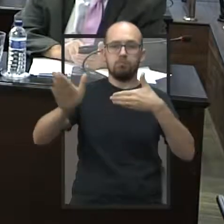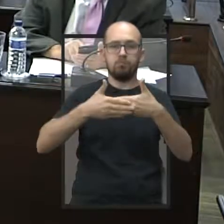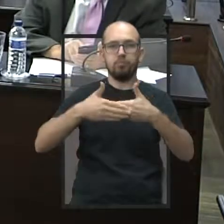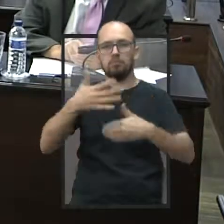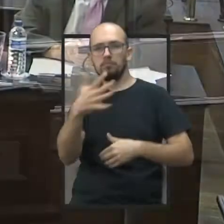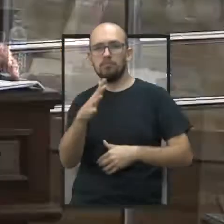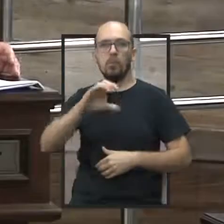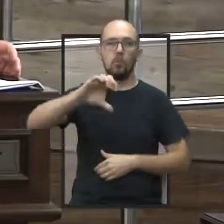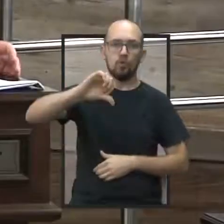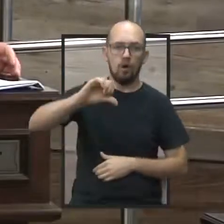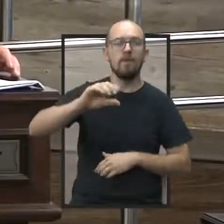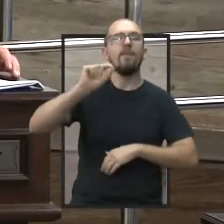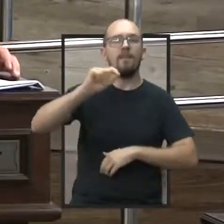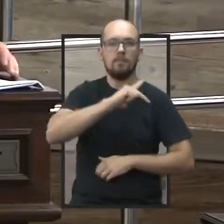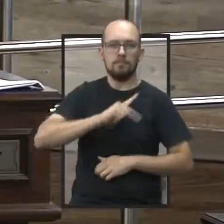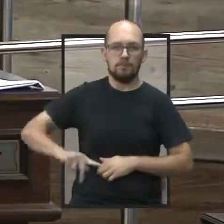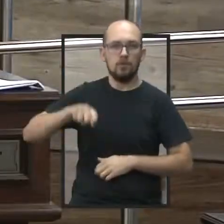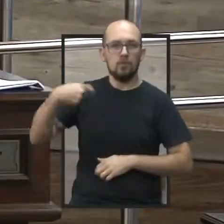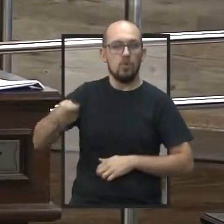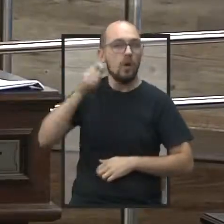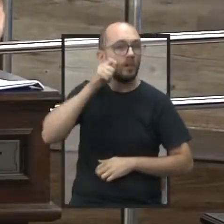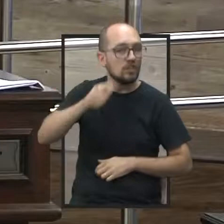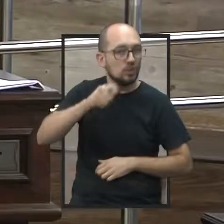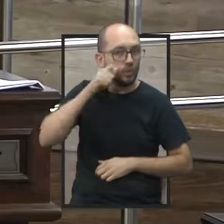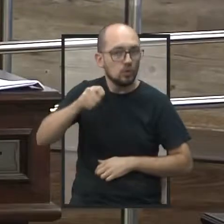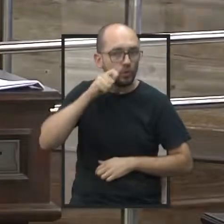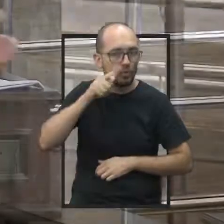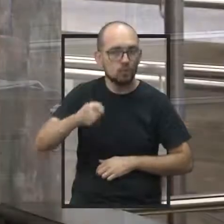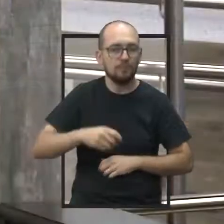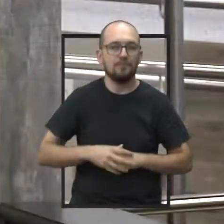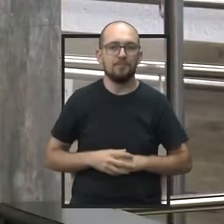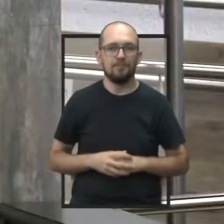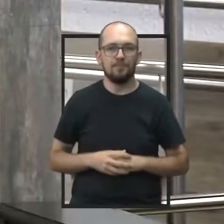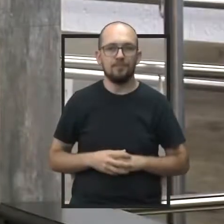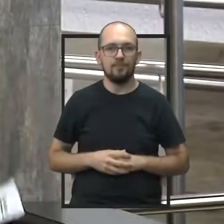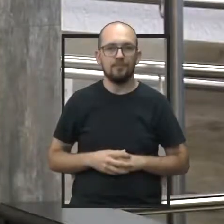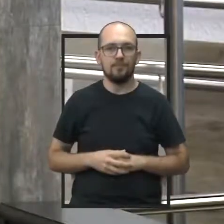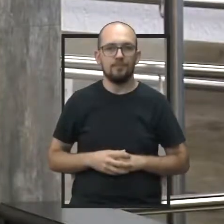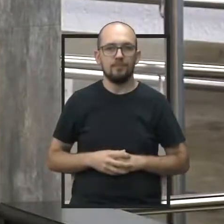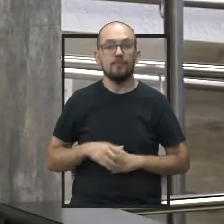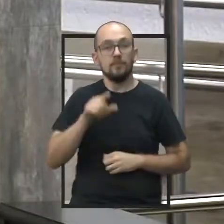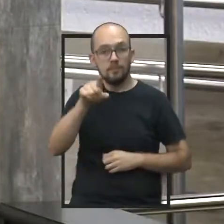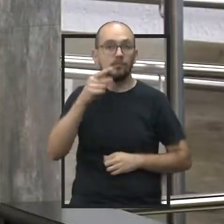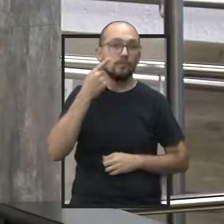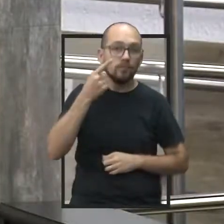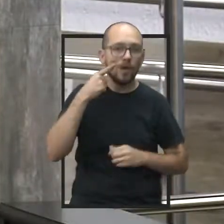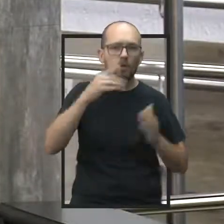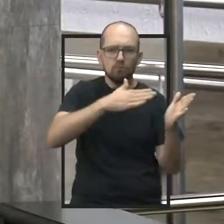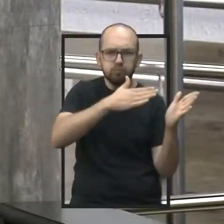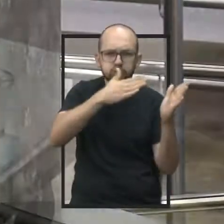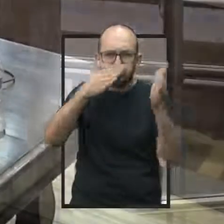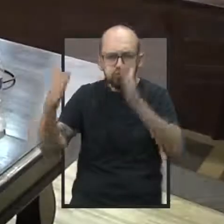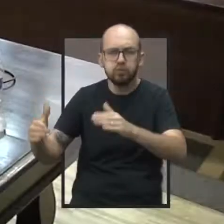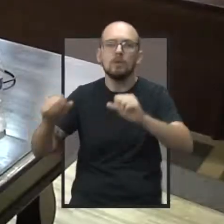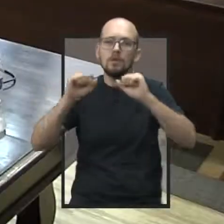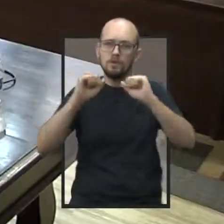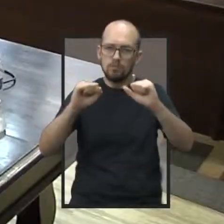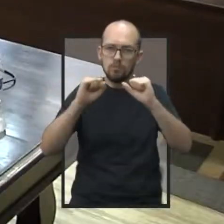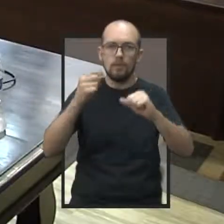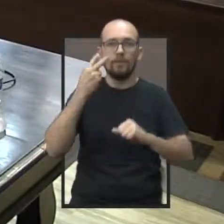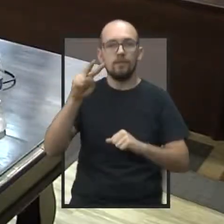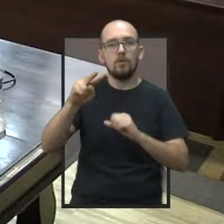os trabalhos da 36ª sessão ordinária por volta das 9 horas da noite. Confira a íntegra do